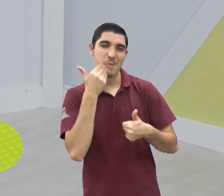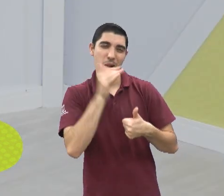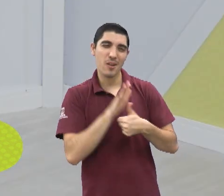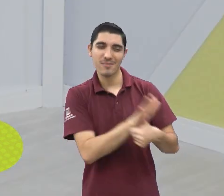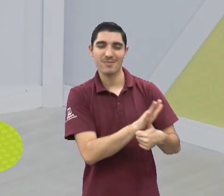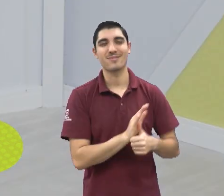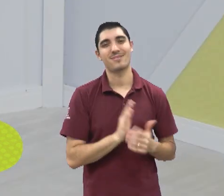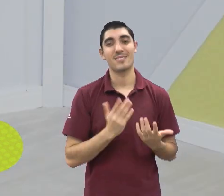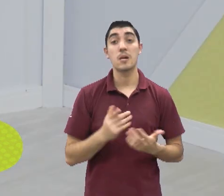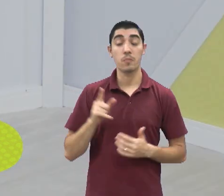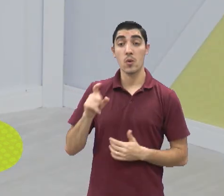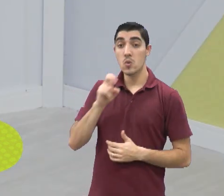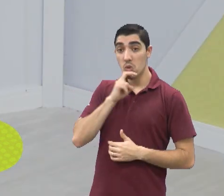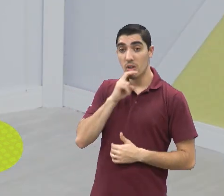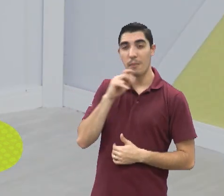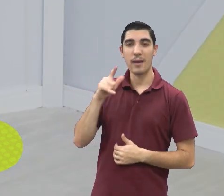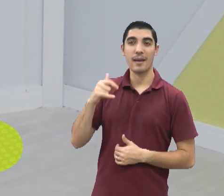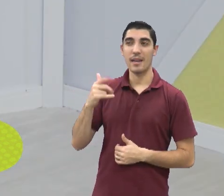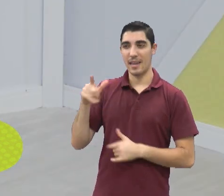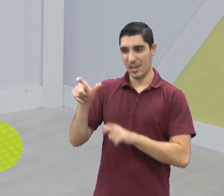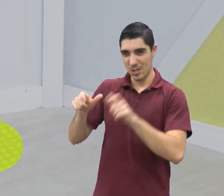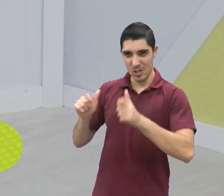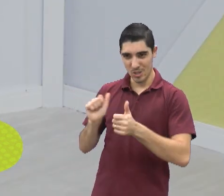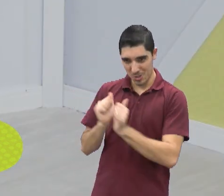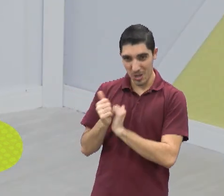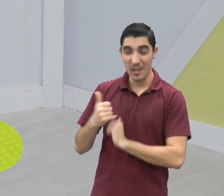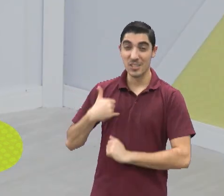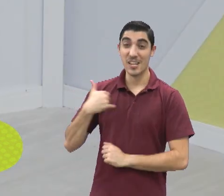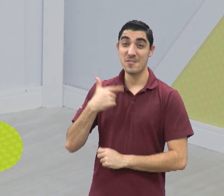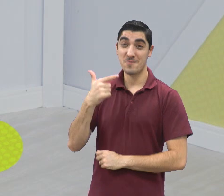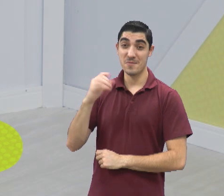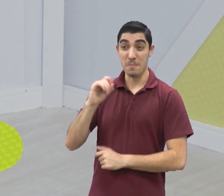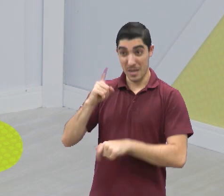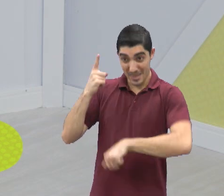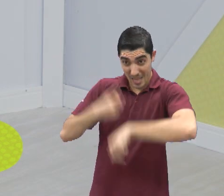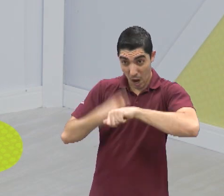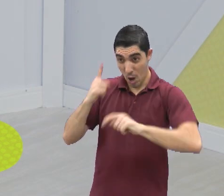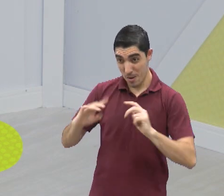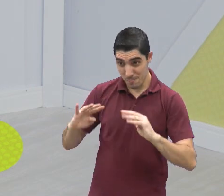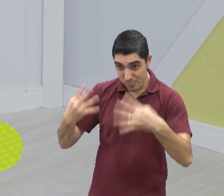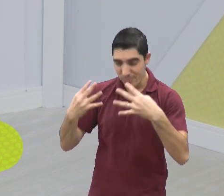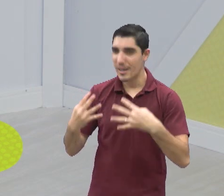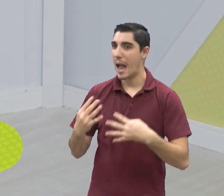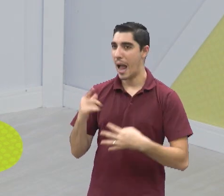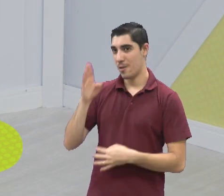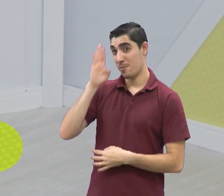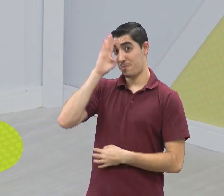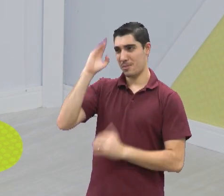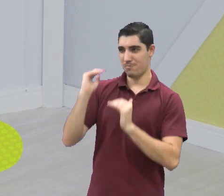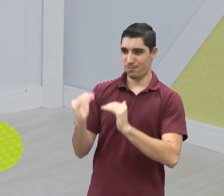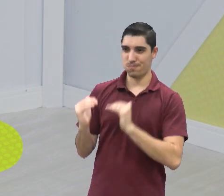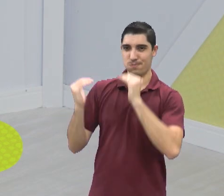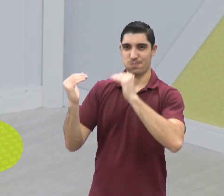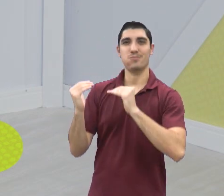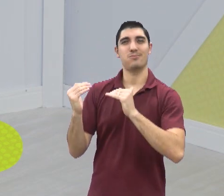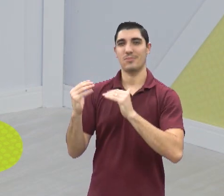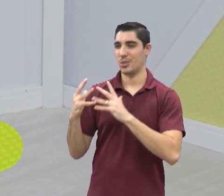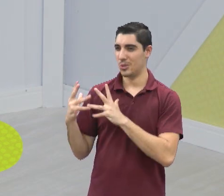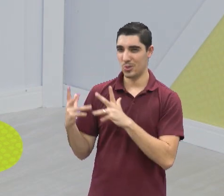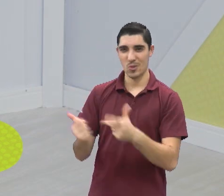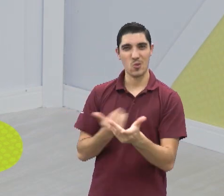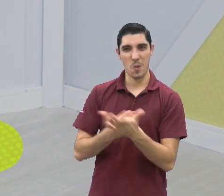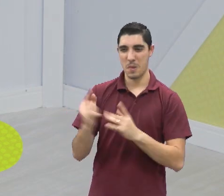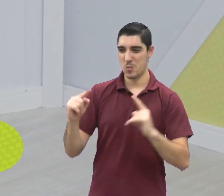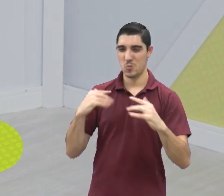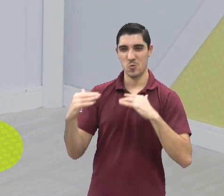com o time sub-20, uma hora que vai pro mata-mata e começa a colocar o time principal, o Capita volta para jogar e aí